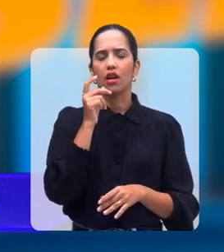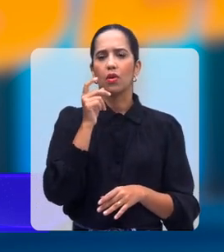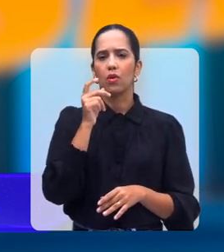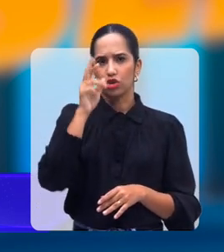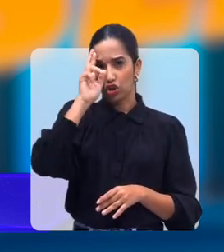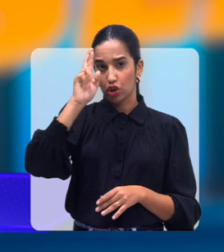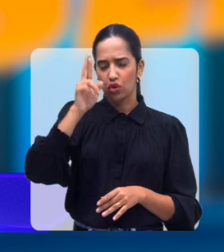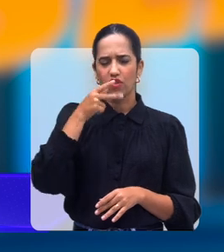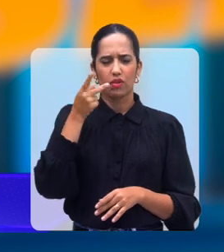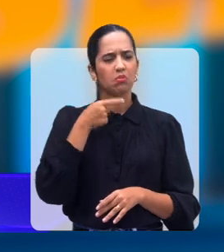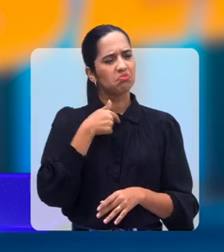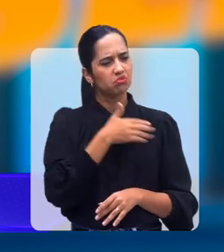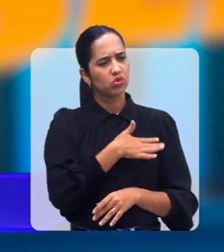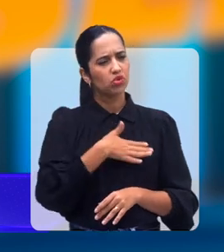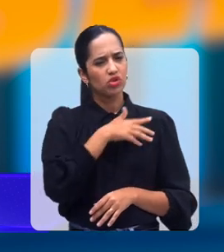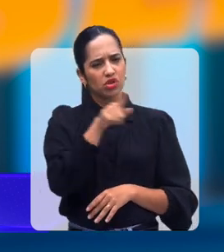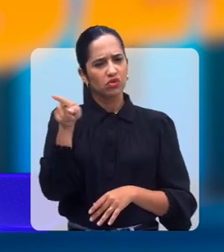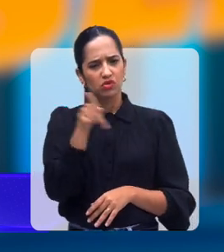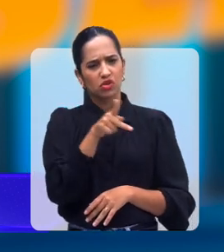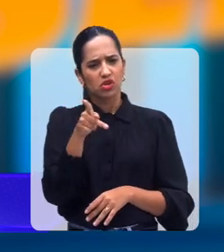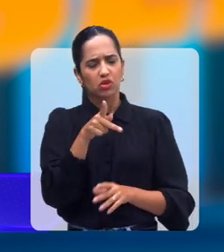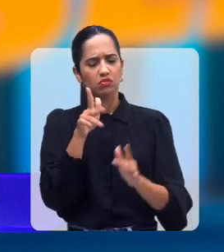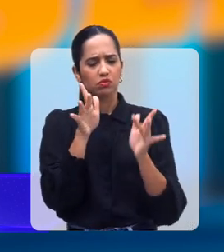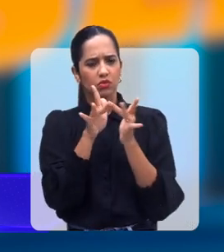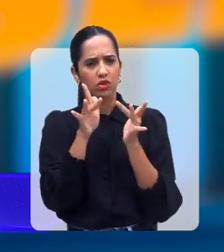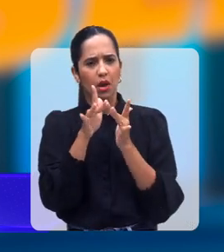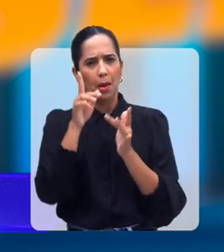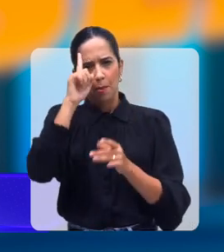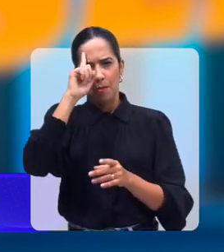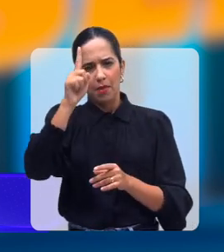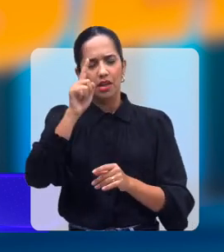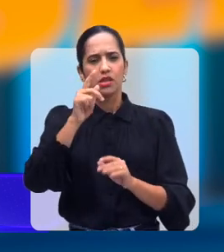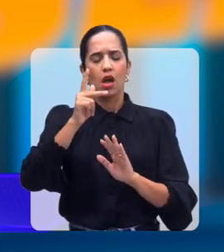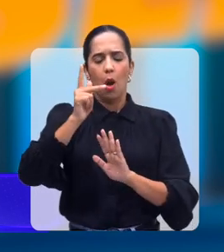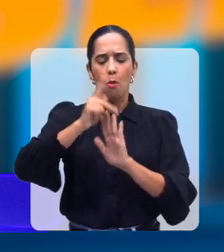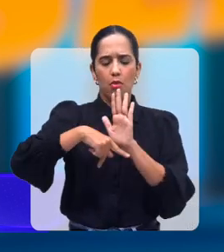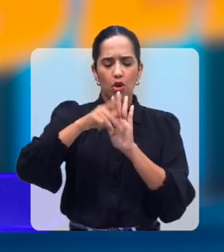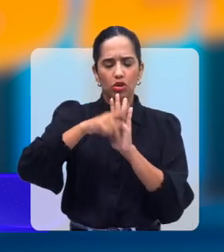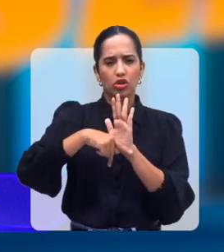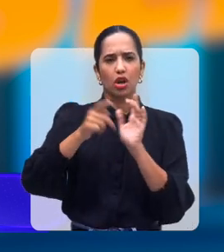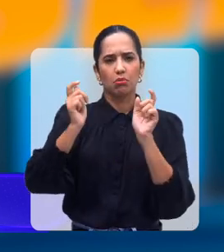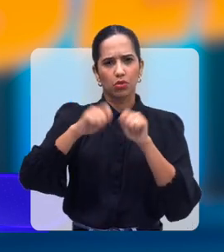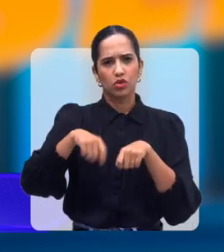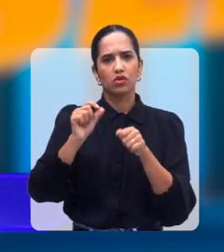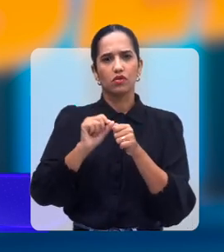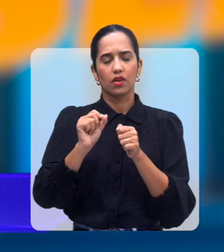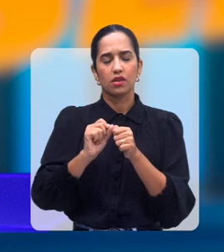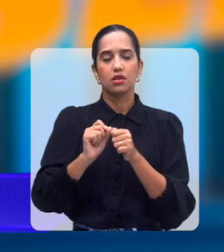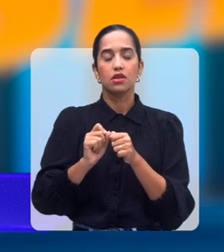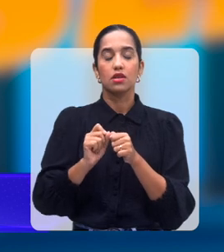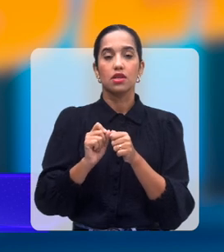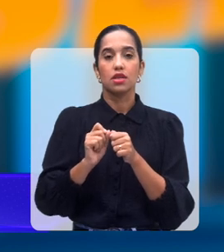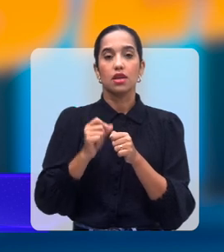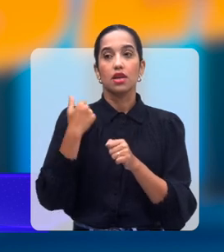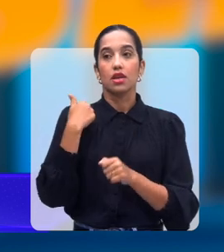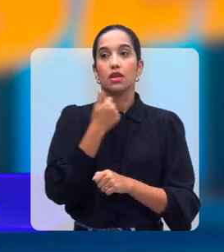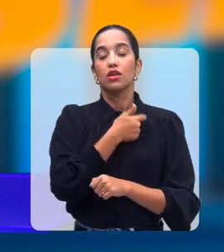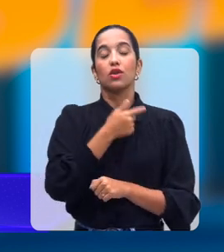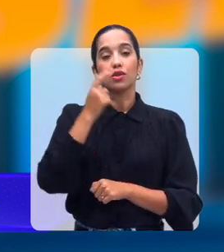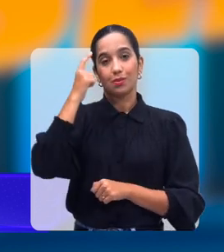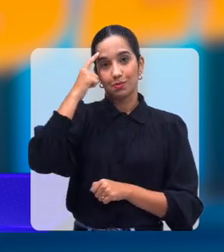dessa interação de vocês dois, vamos fazer um programa, pensem num projeto para vocês dois apresentarem. E aí